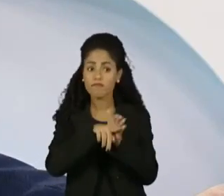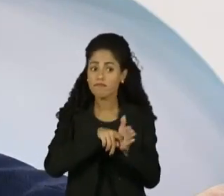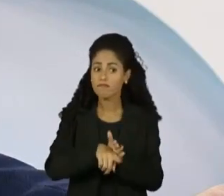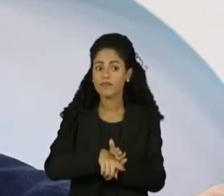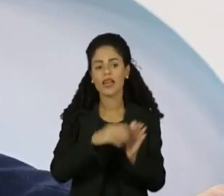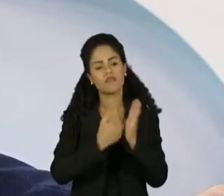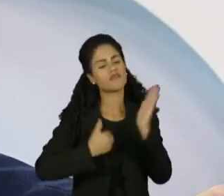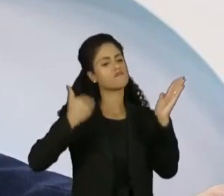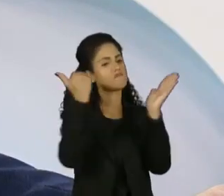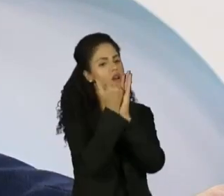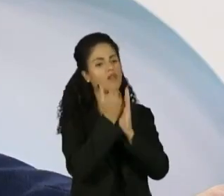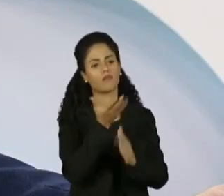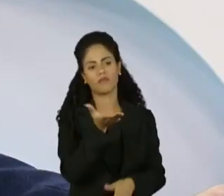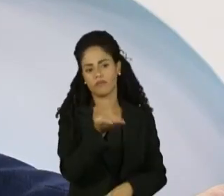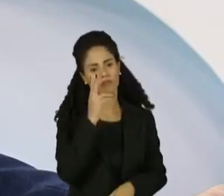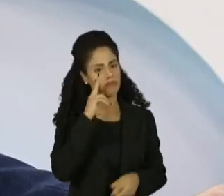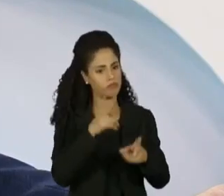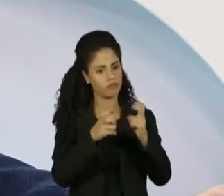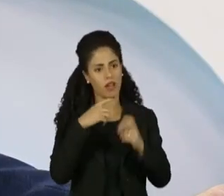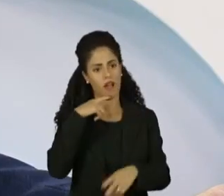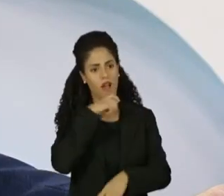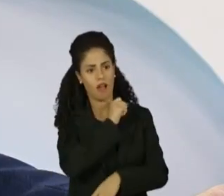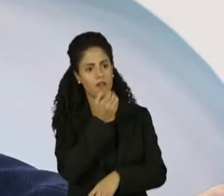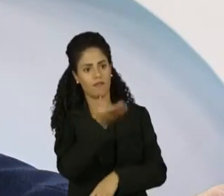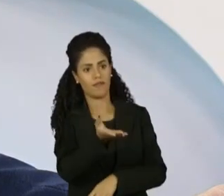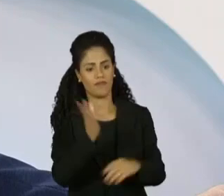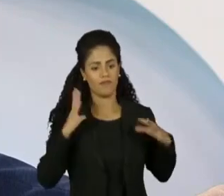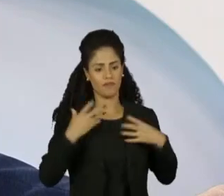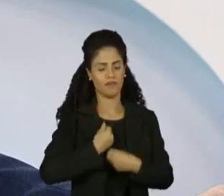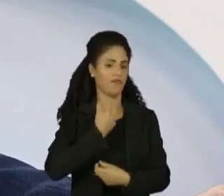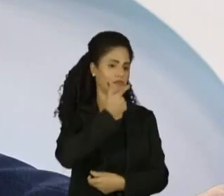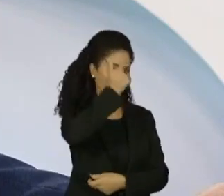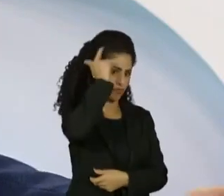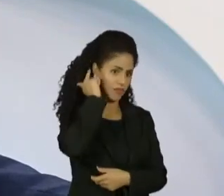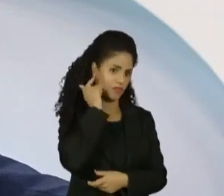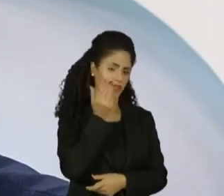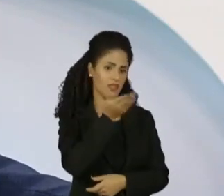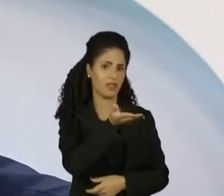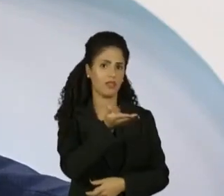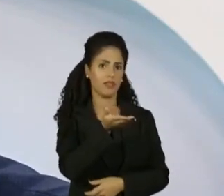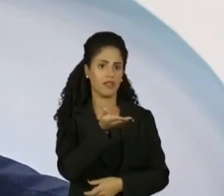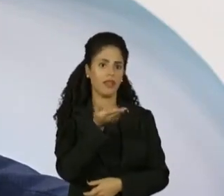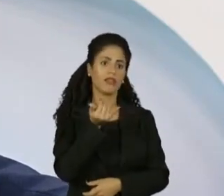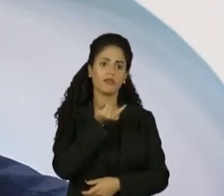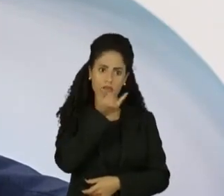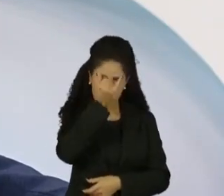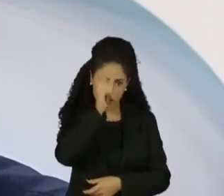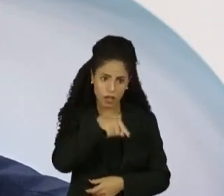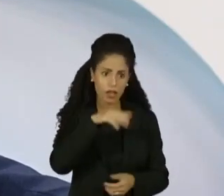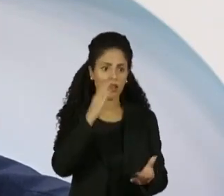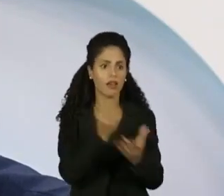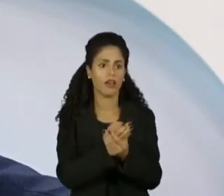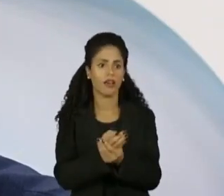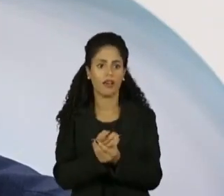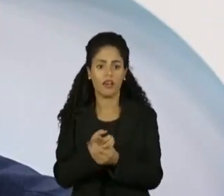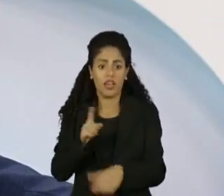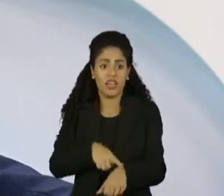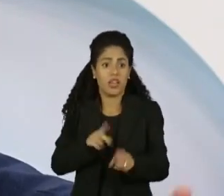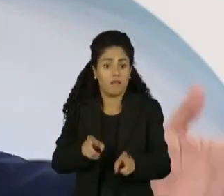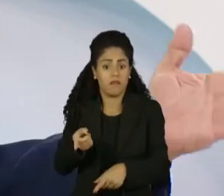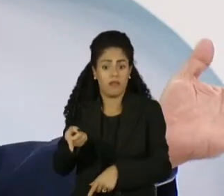de autoridade, na minha opinião, está evidente na hora em que o ministro Alexandre de Moraes, sendo vítima de um processo, julga o